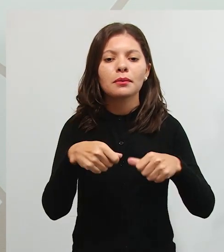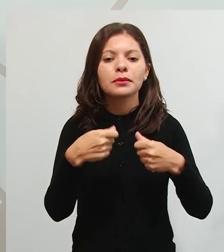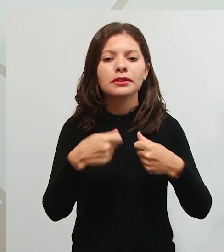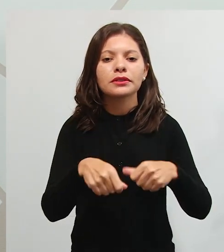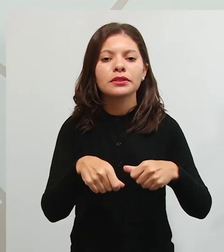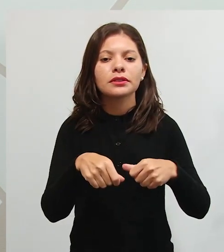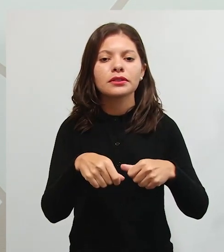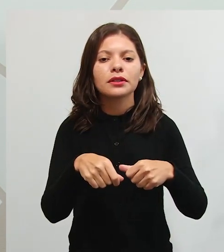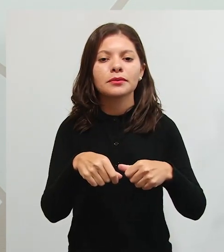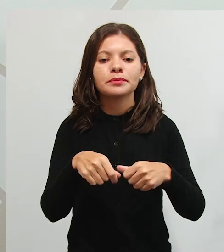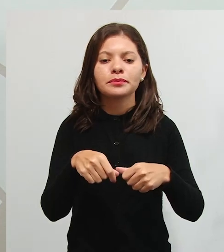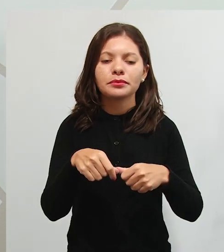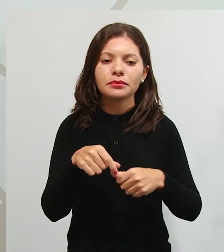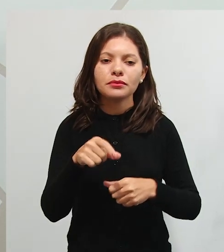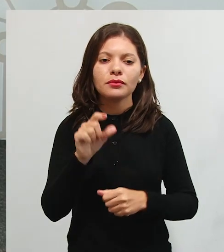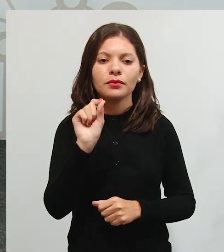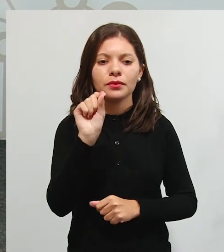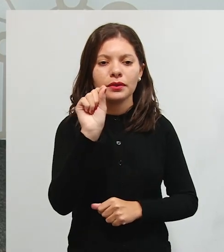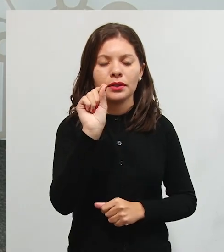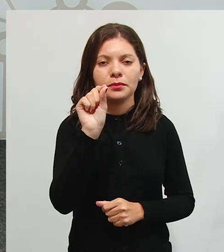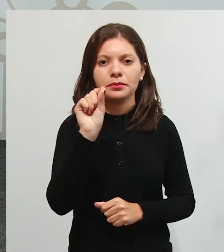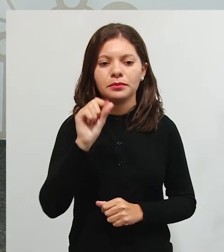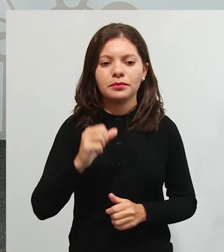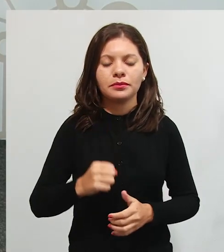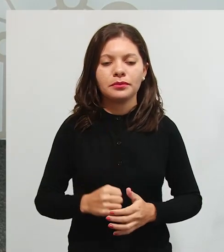uma intencionalidade. Mas